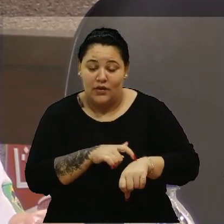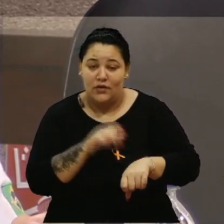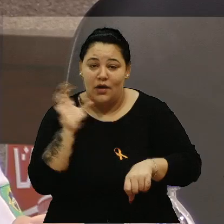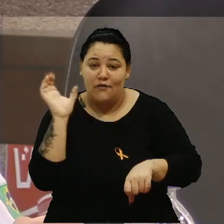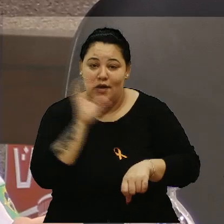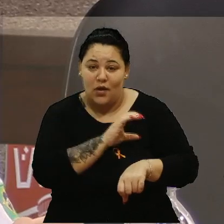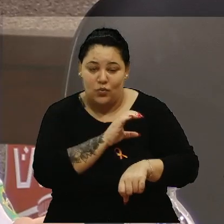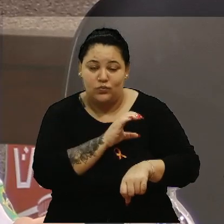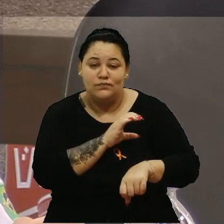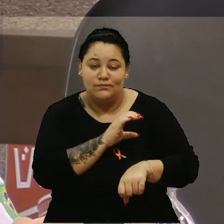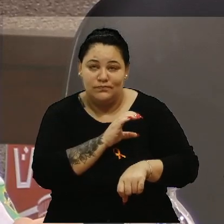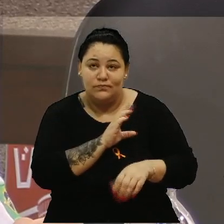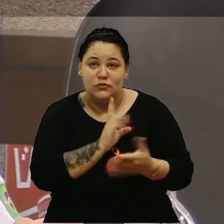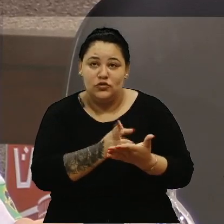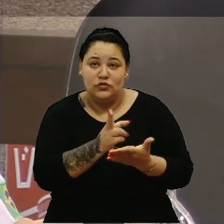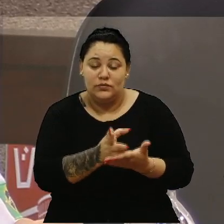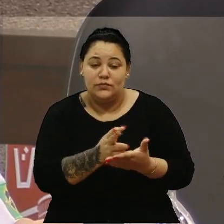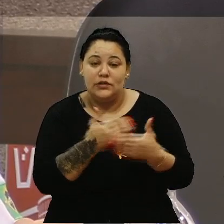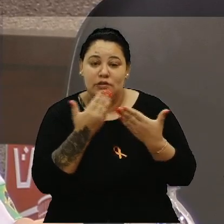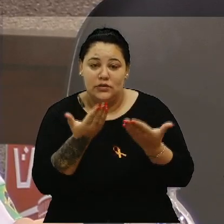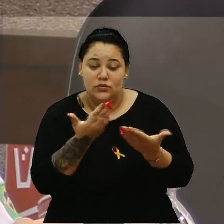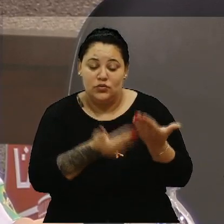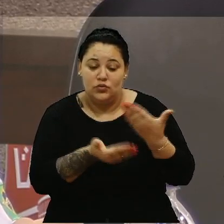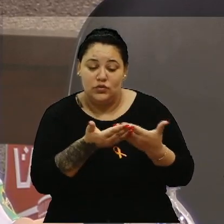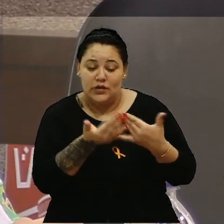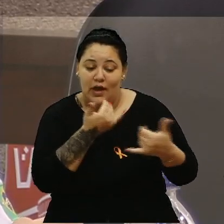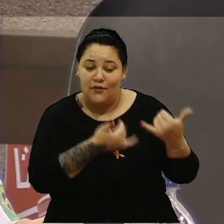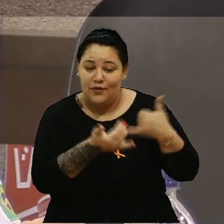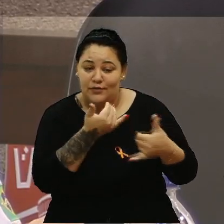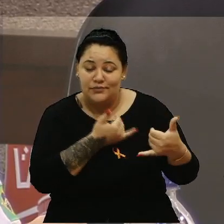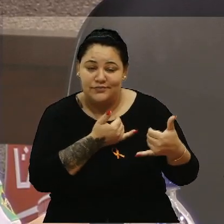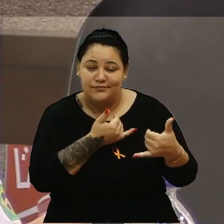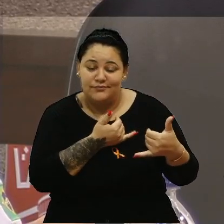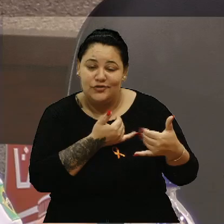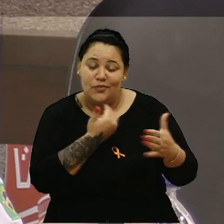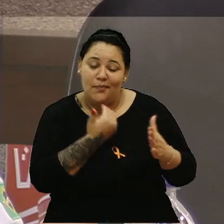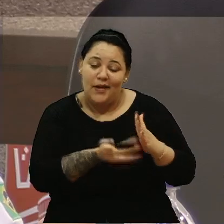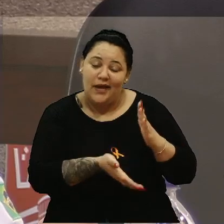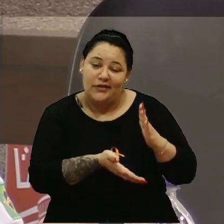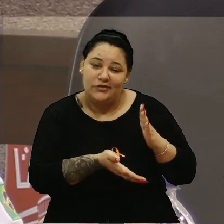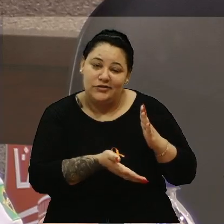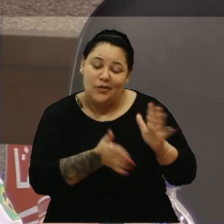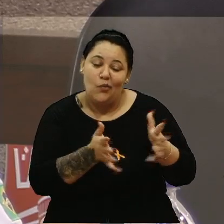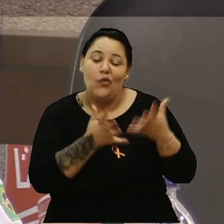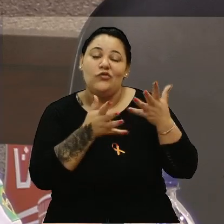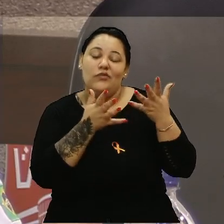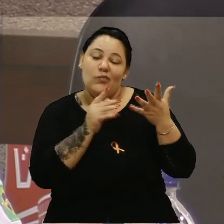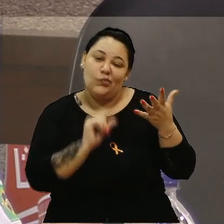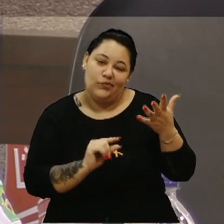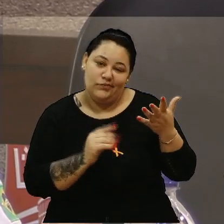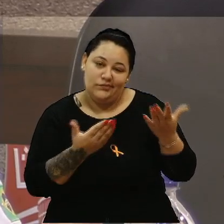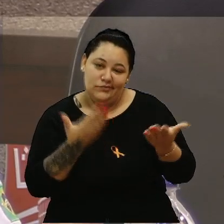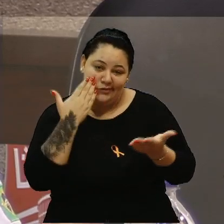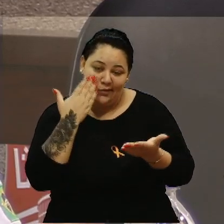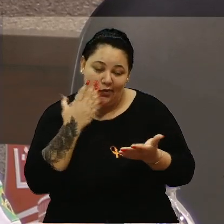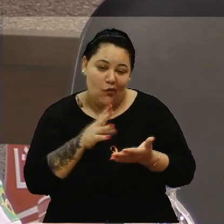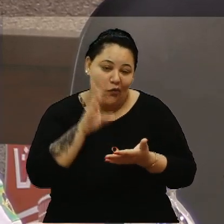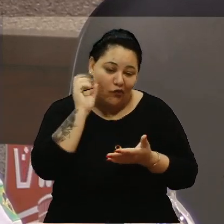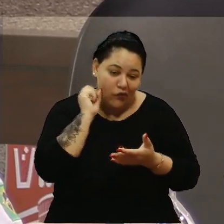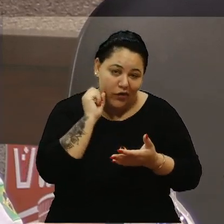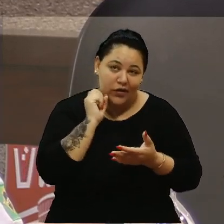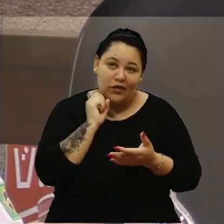bom. Então, aí com essas informações, tira um pouco do entusiasmo da gente, ouvir que os moradores lhe disseram que são